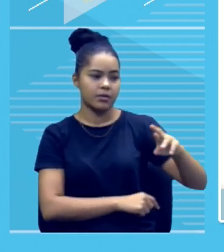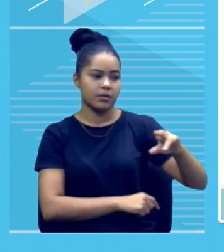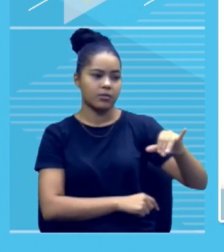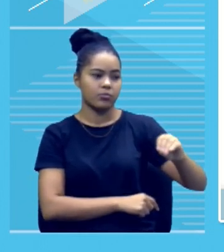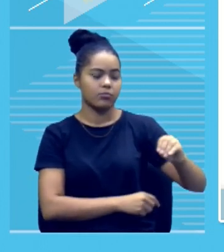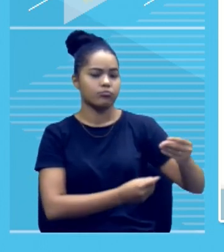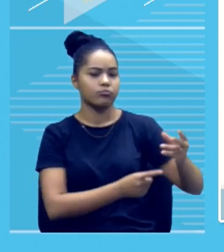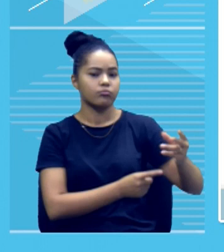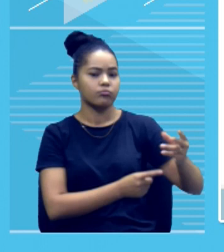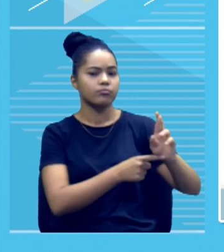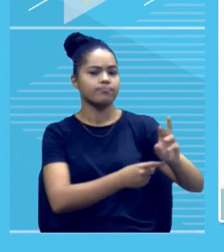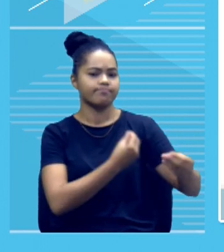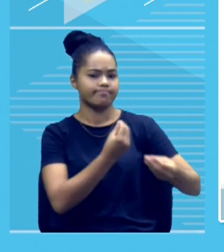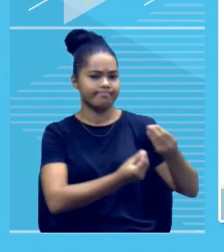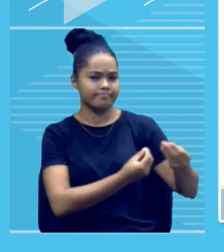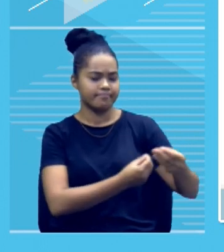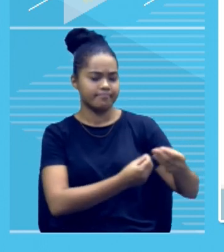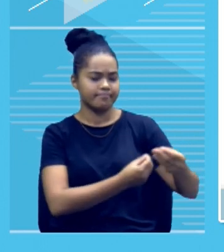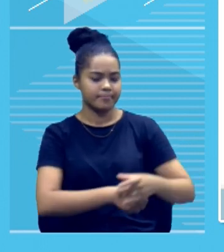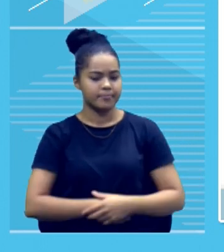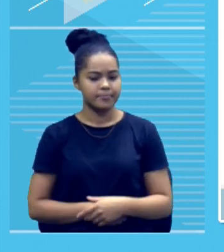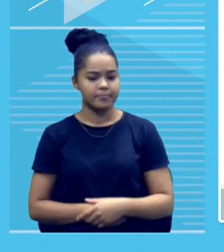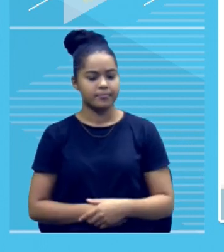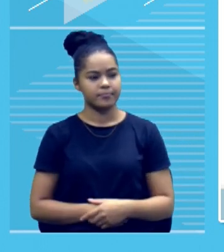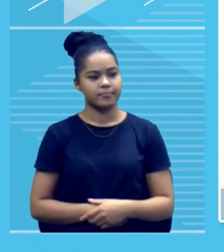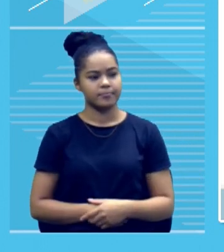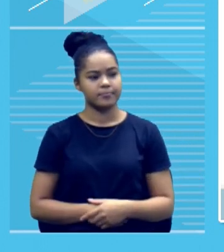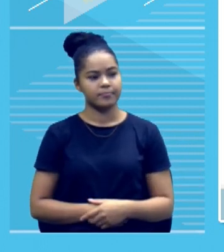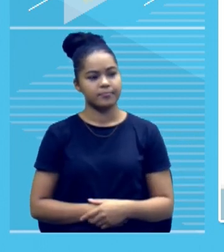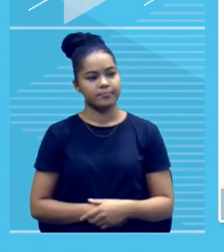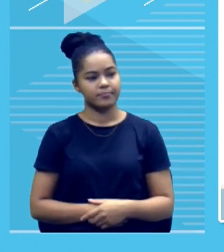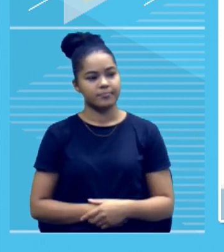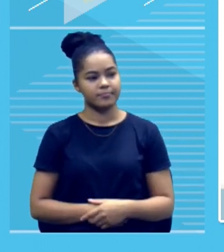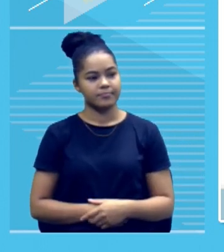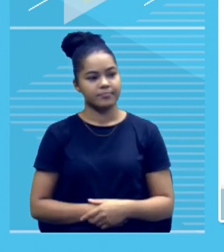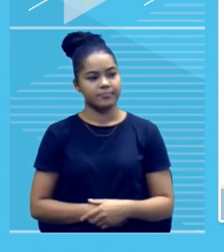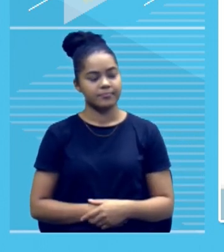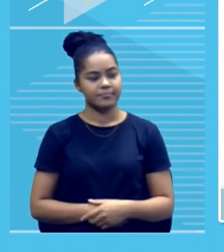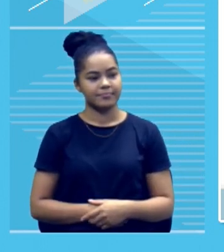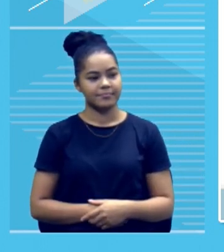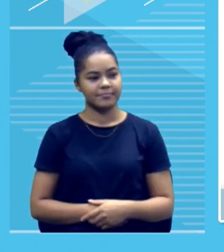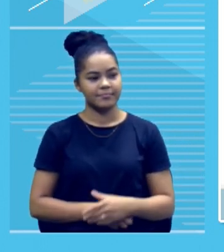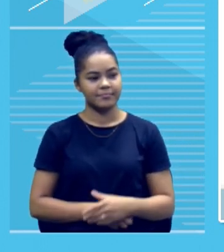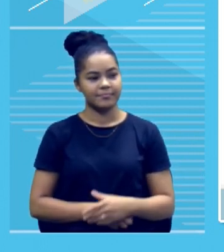assimétrico, e ele vai ter 4 ligantes, ó, o X,